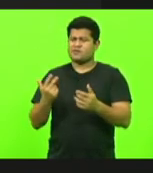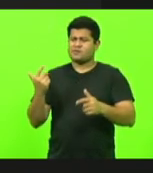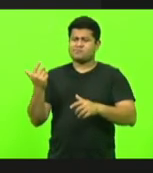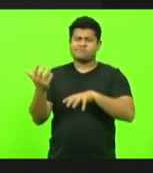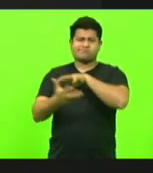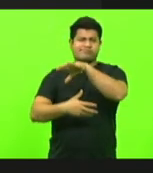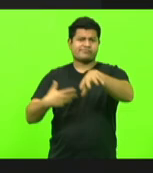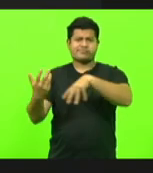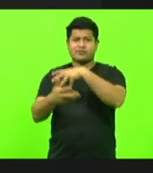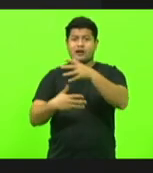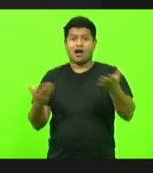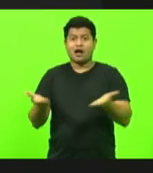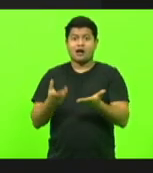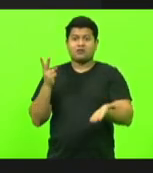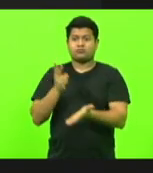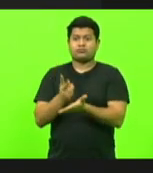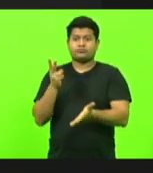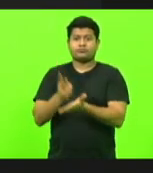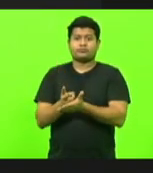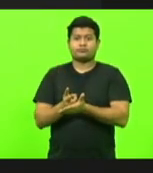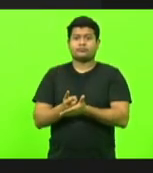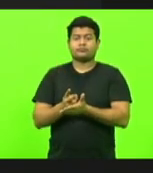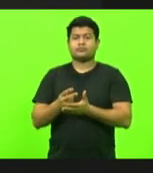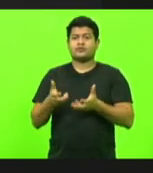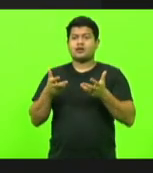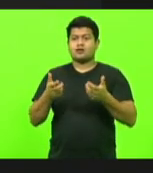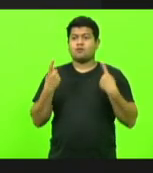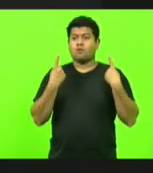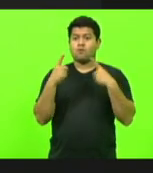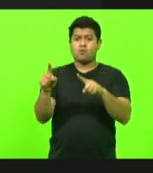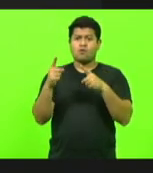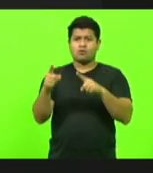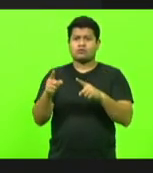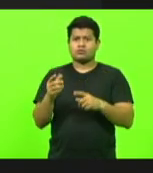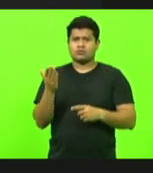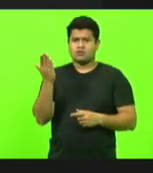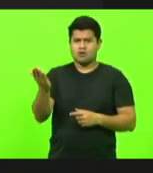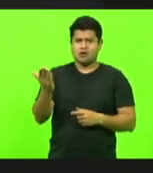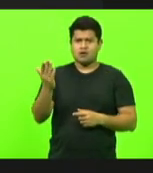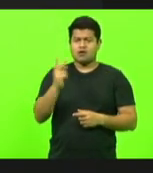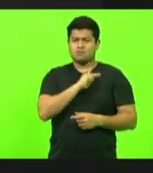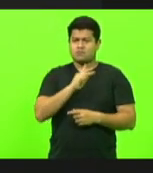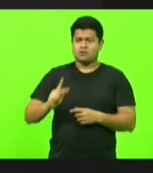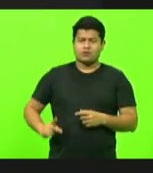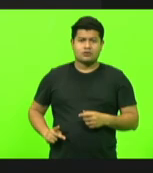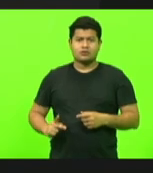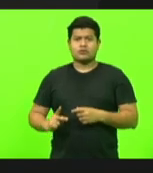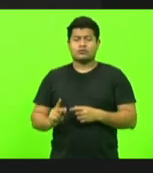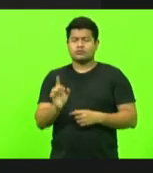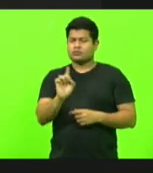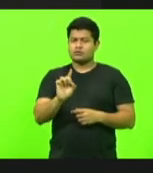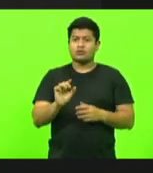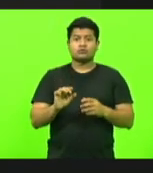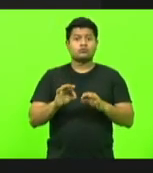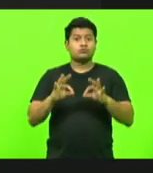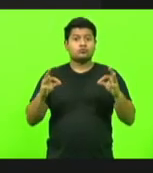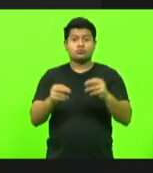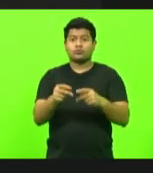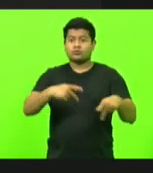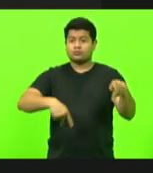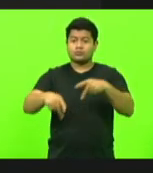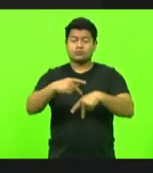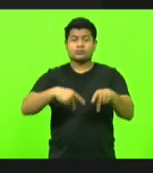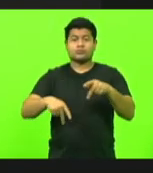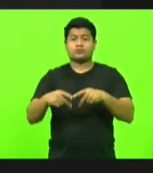agora insistem em peitar, em enfrentar não só um presidente, mas toda uma população.